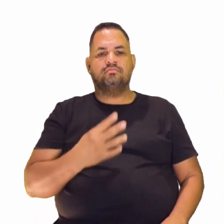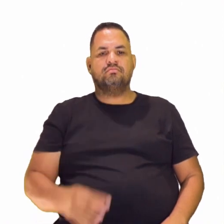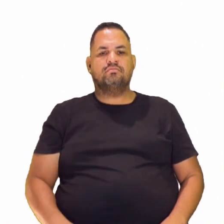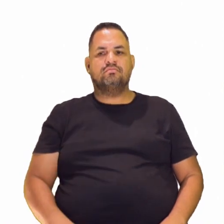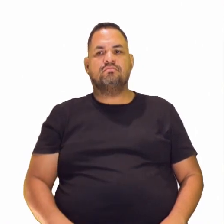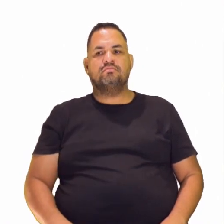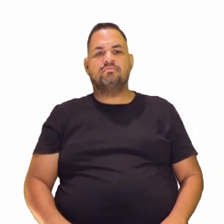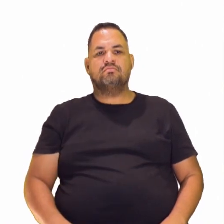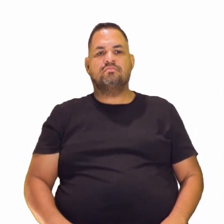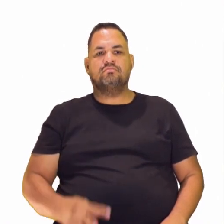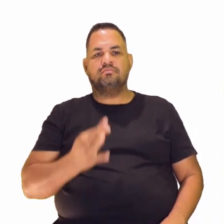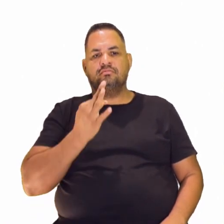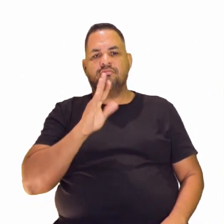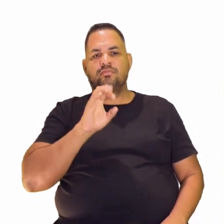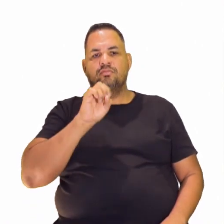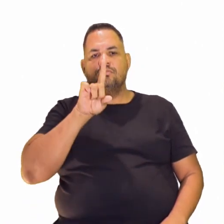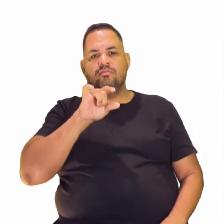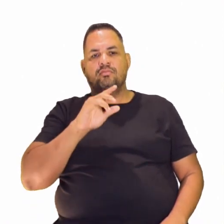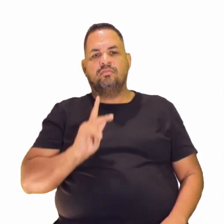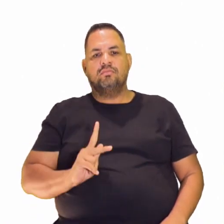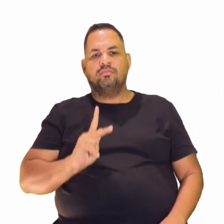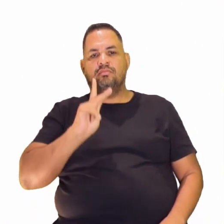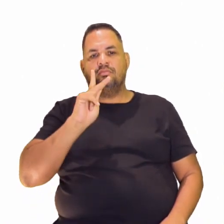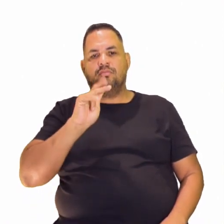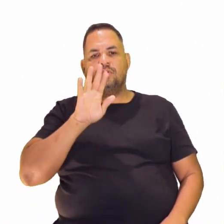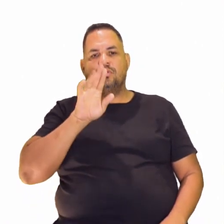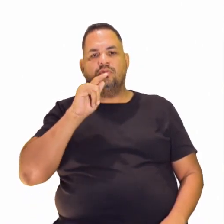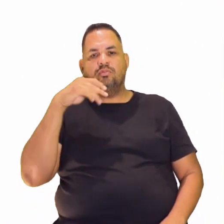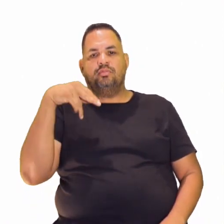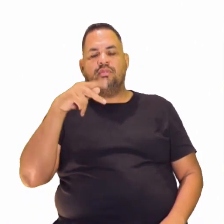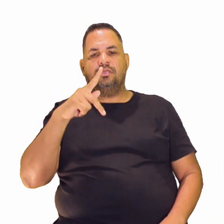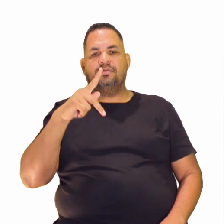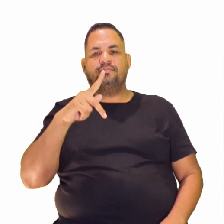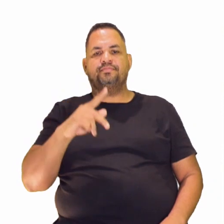o toré e o quarupi.